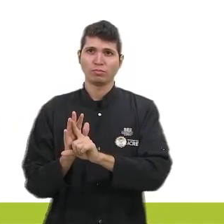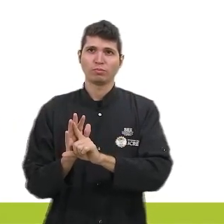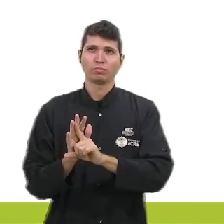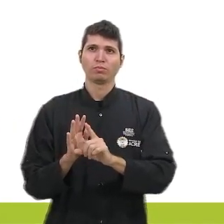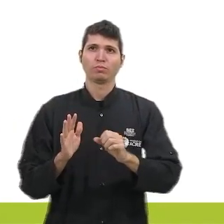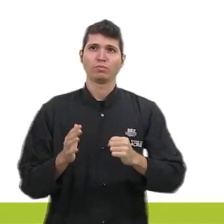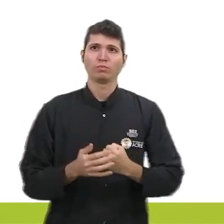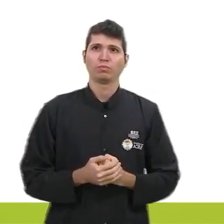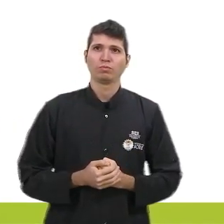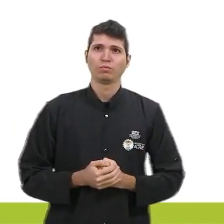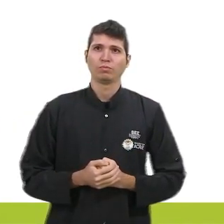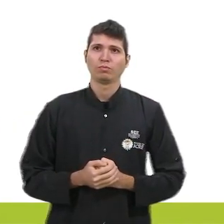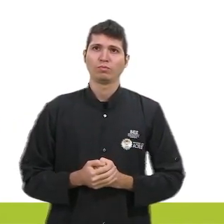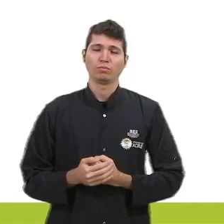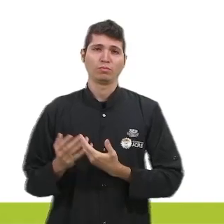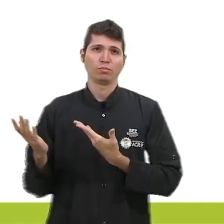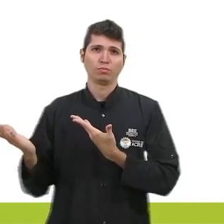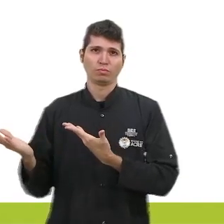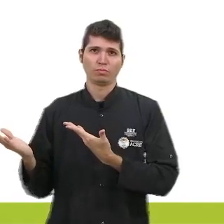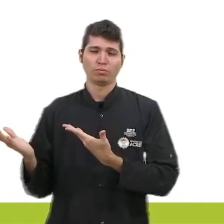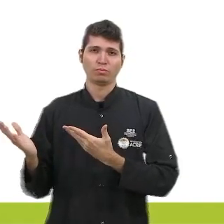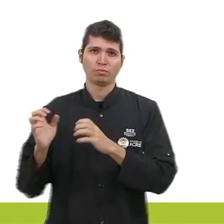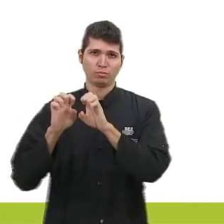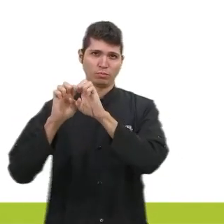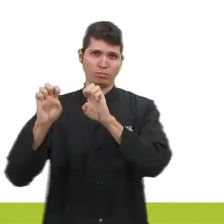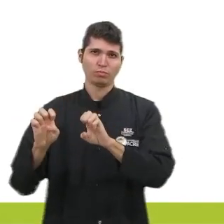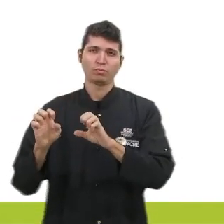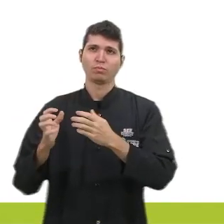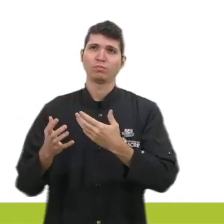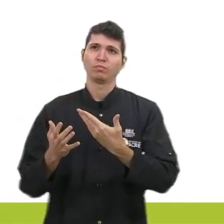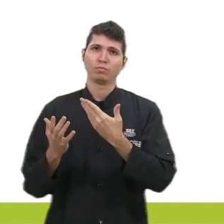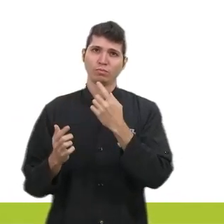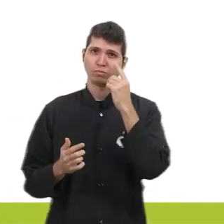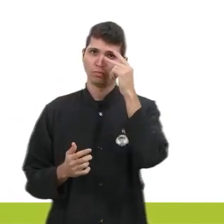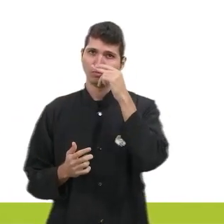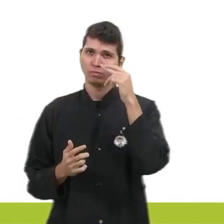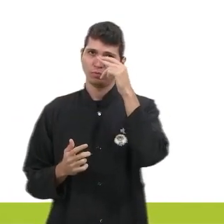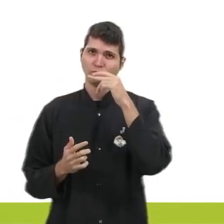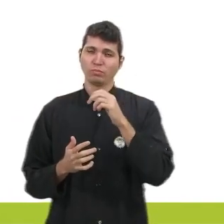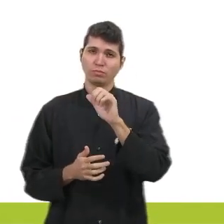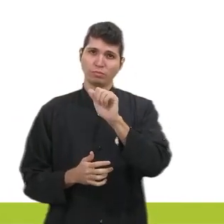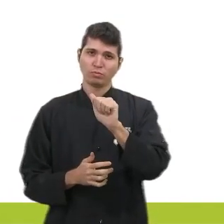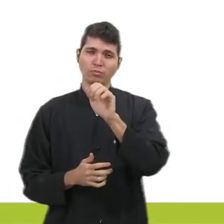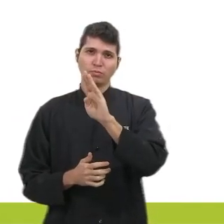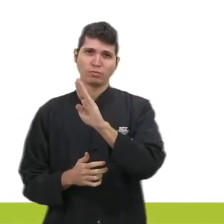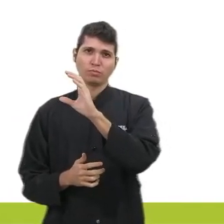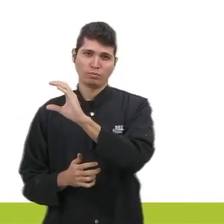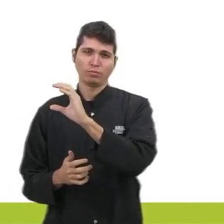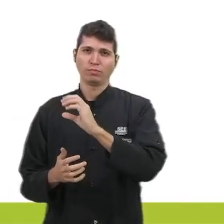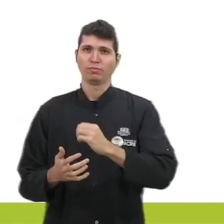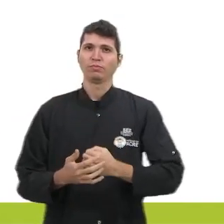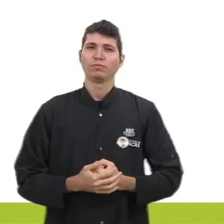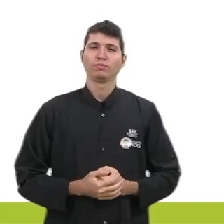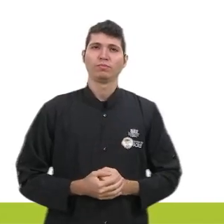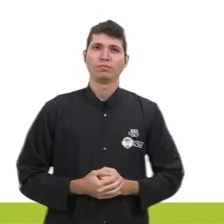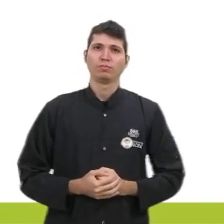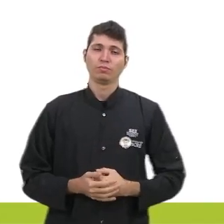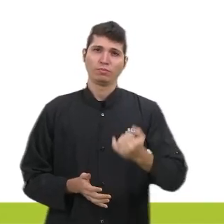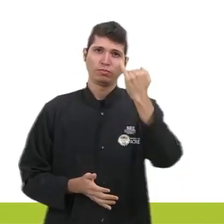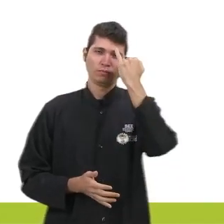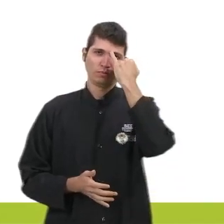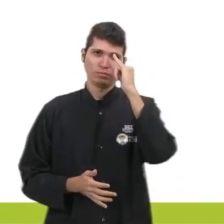Da equação de segundo grau. Ela pode ser completa ou incompleta, né? Com os coeficientes A, B e C. A gente também tem agora ó, a ideia